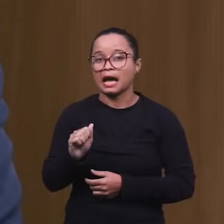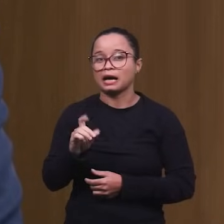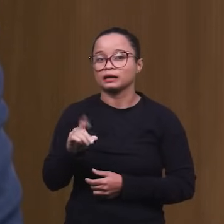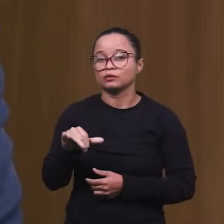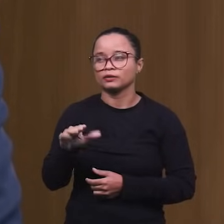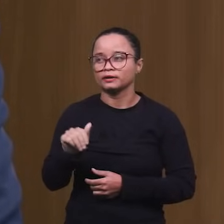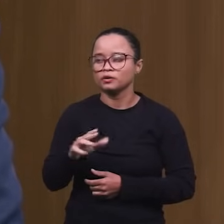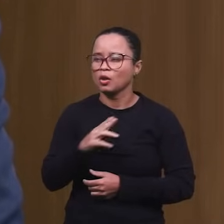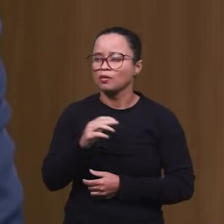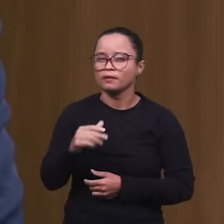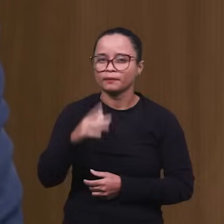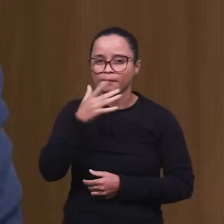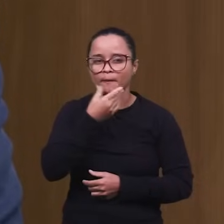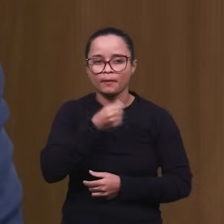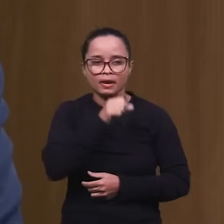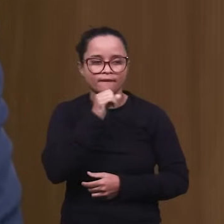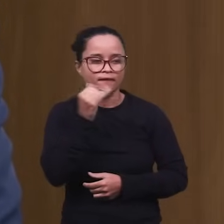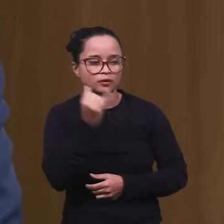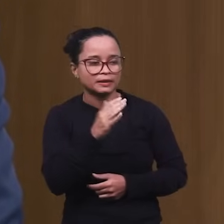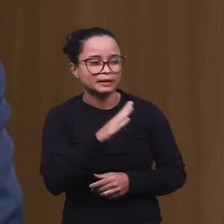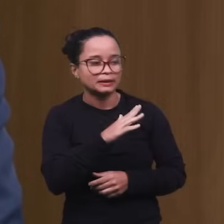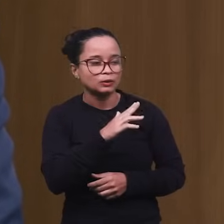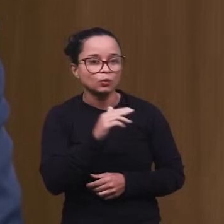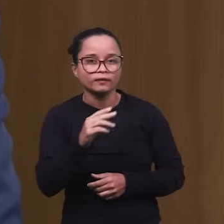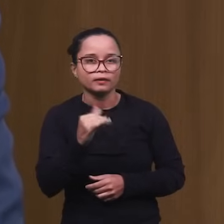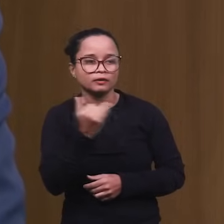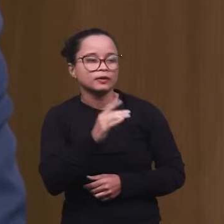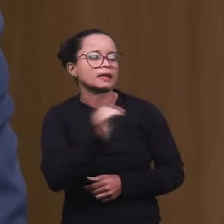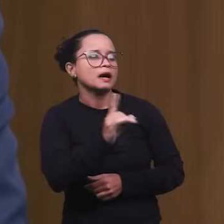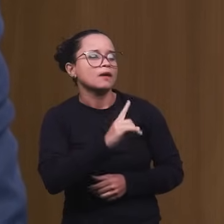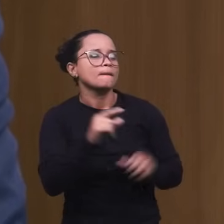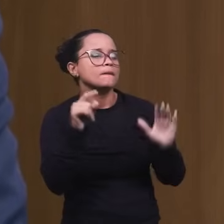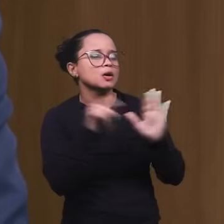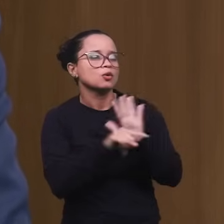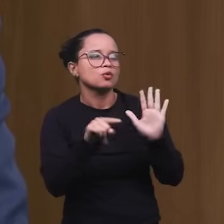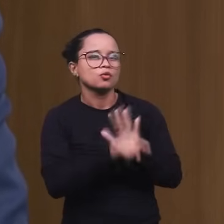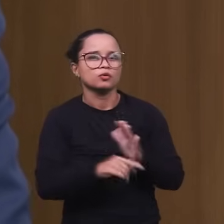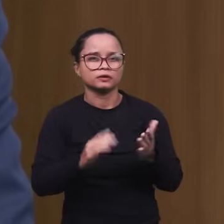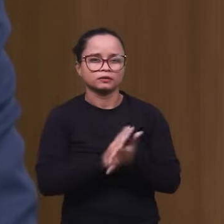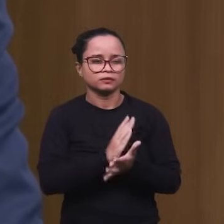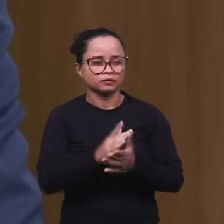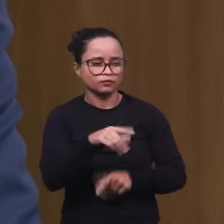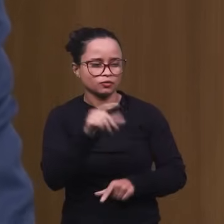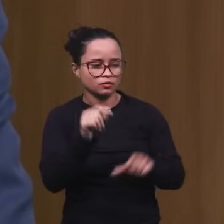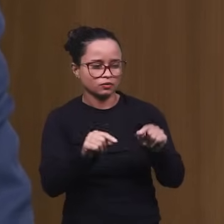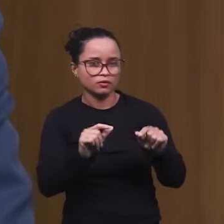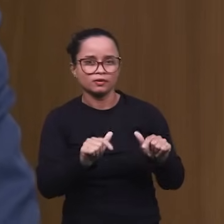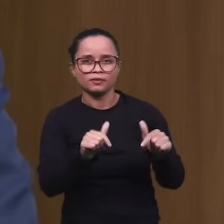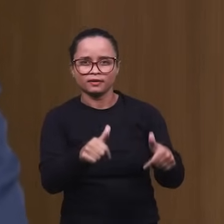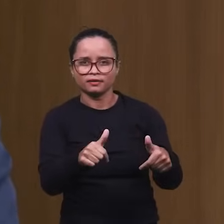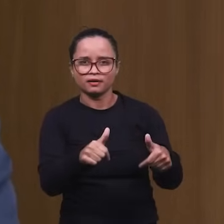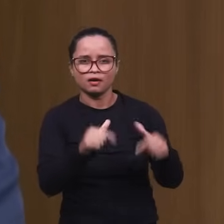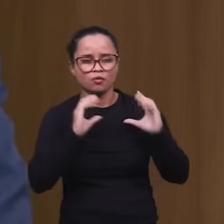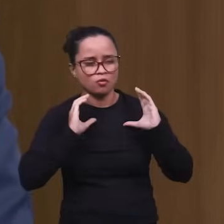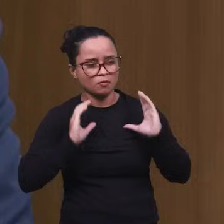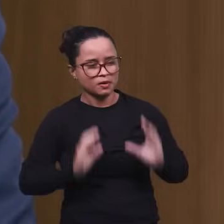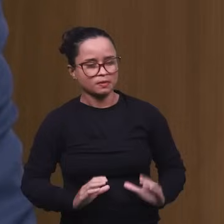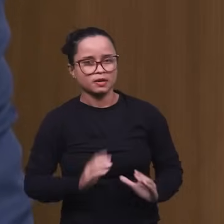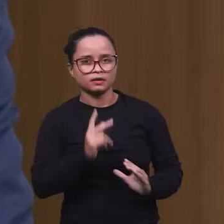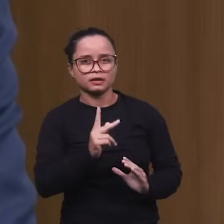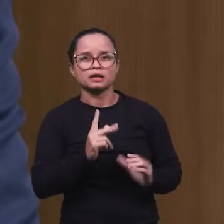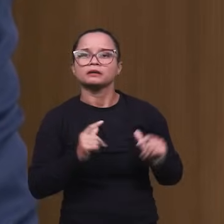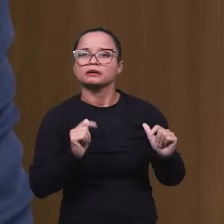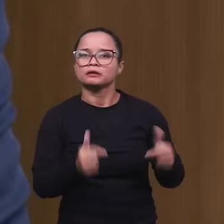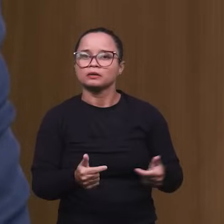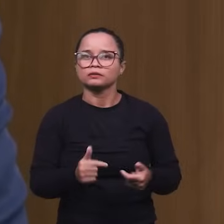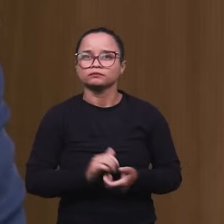não, nunca ouviu um não, nunca foi questionado diante de uma decisão, de uma atitude, de um comportamento,